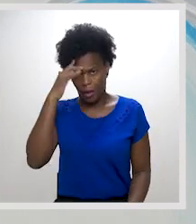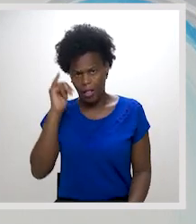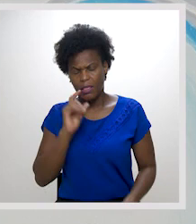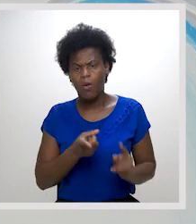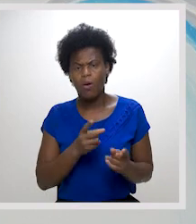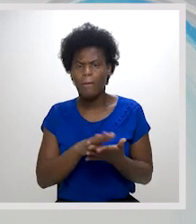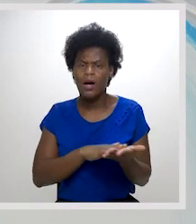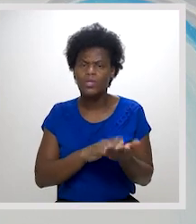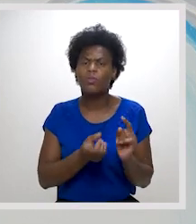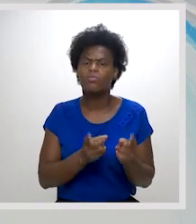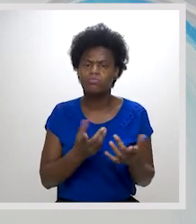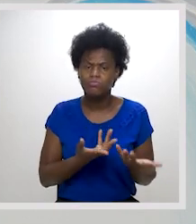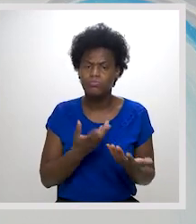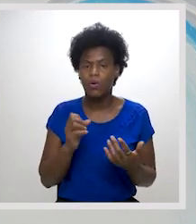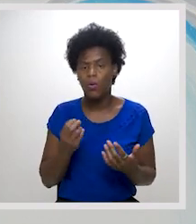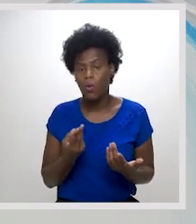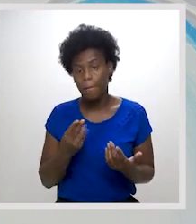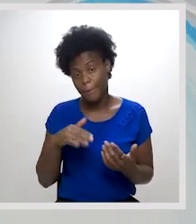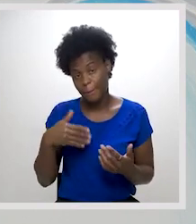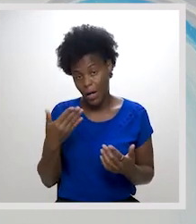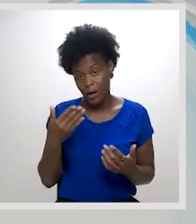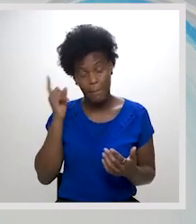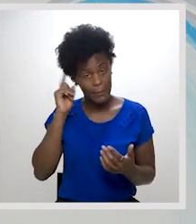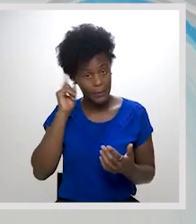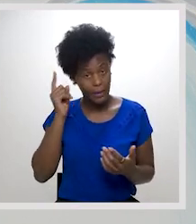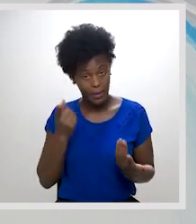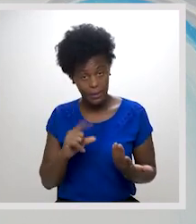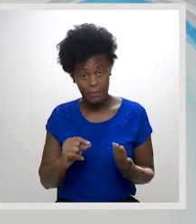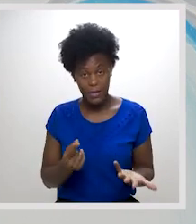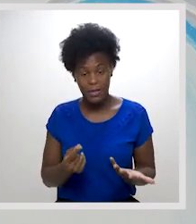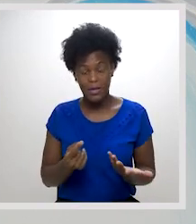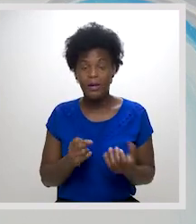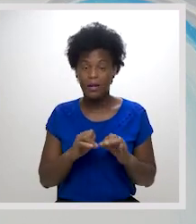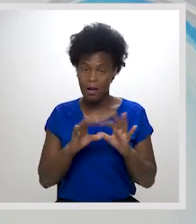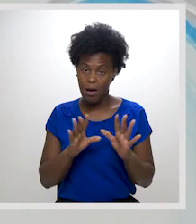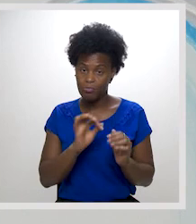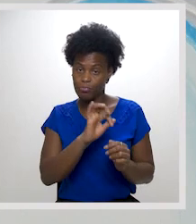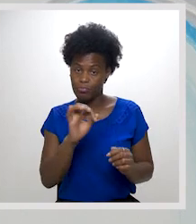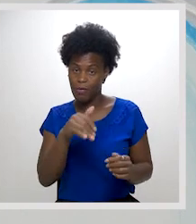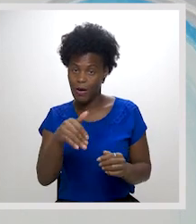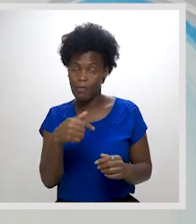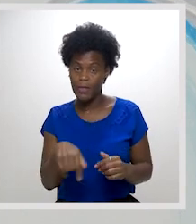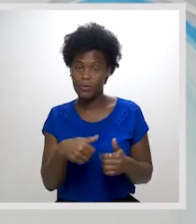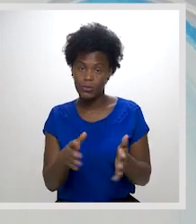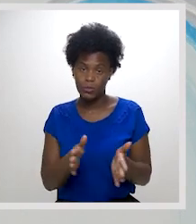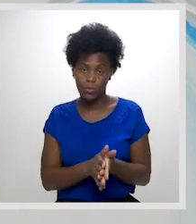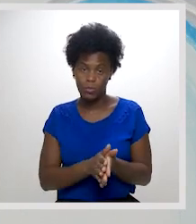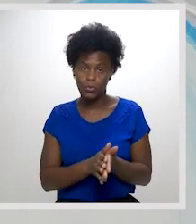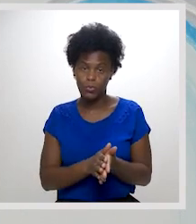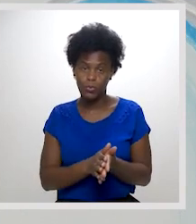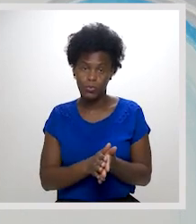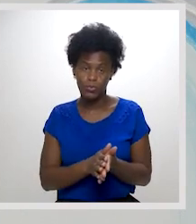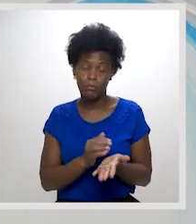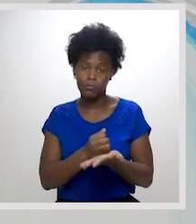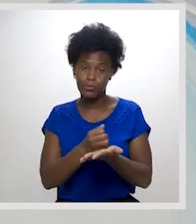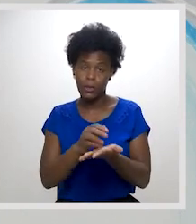dessas noções básicas, ou essenciais, ou importantes, obviamente terão todo